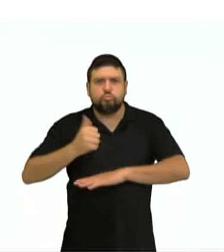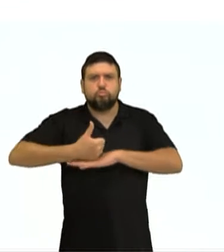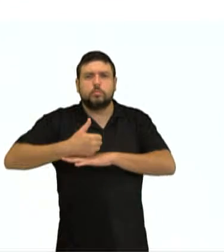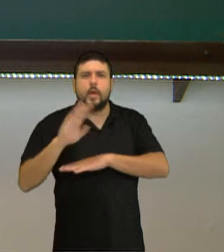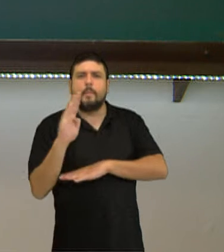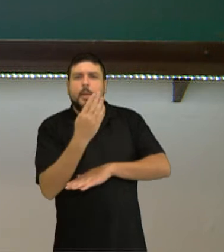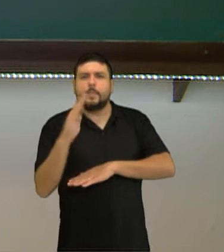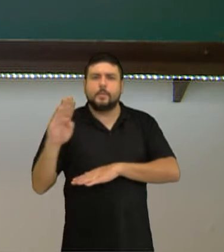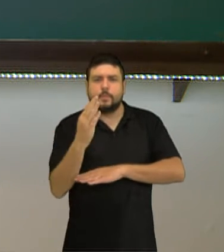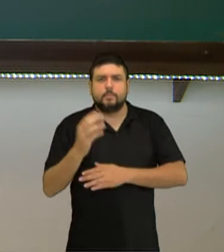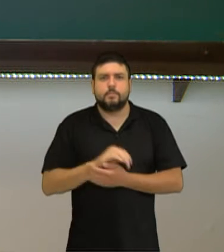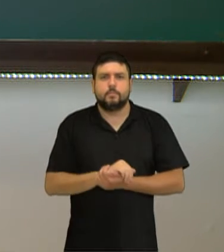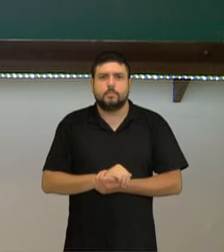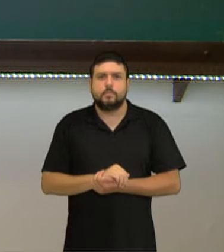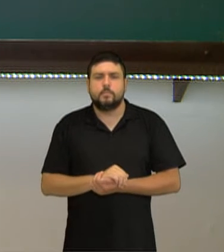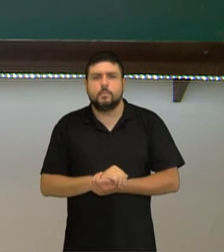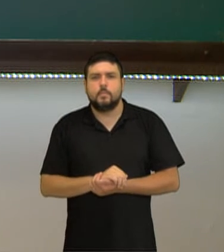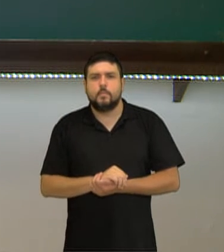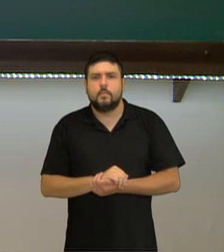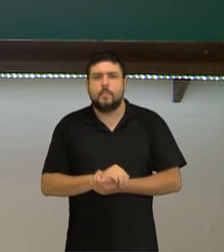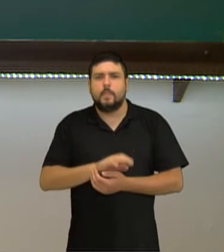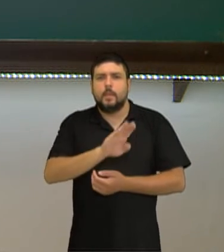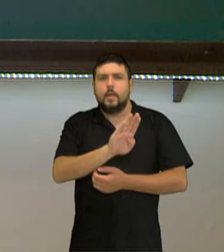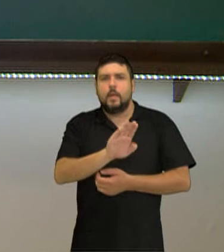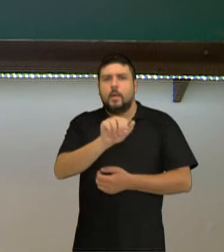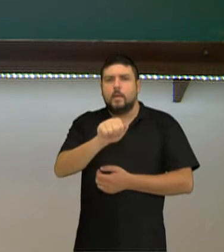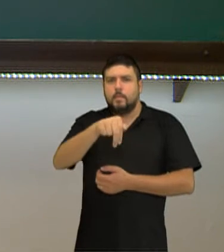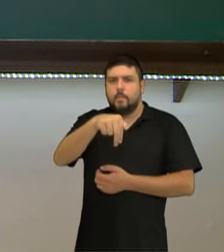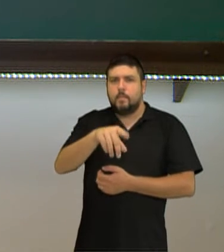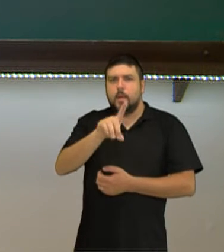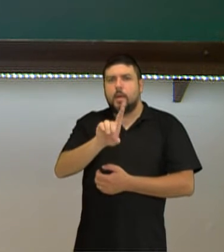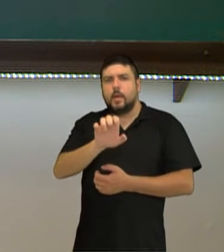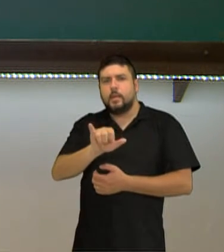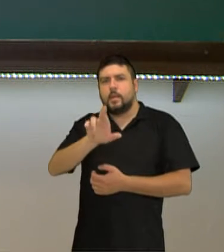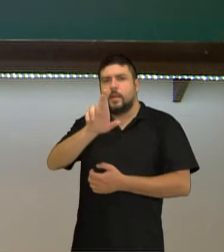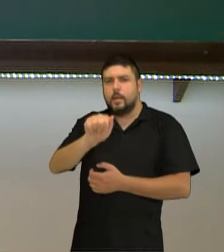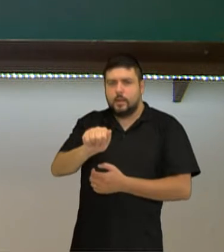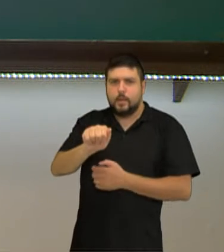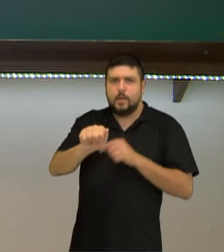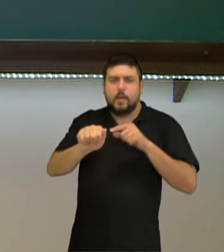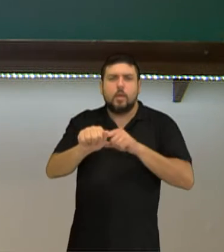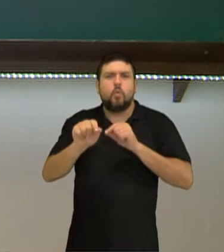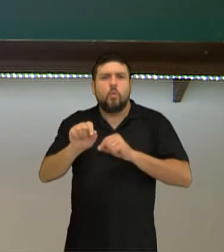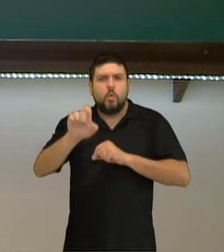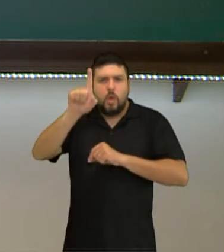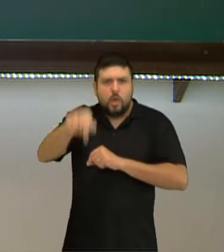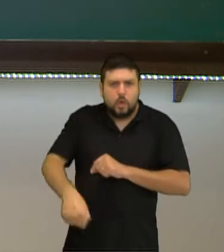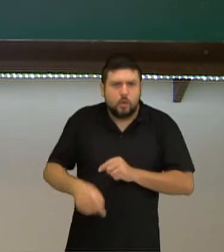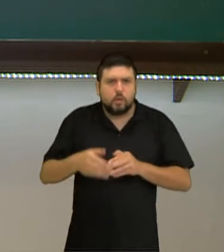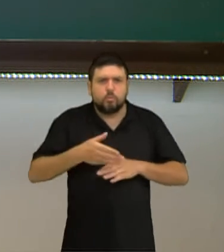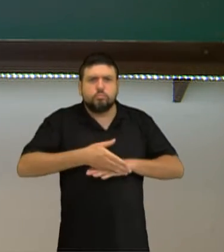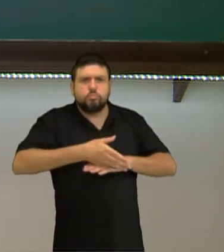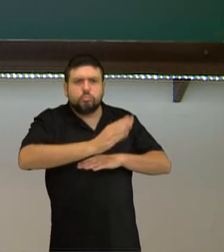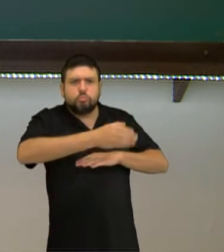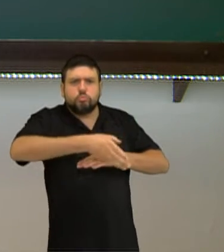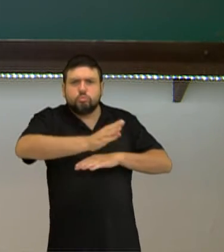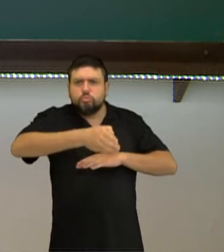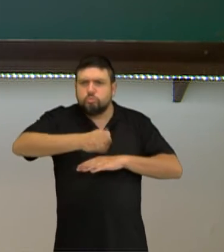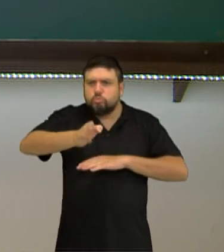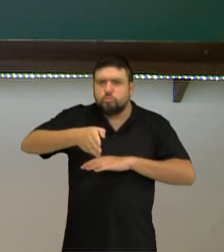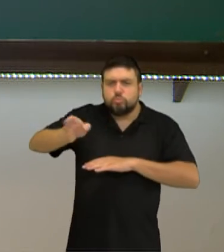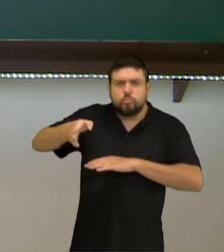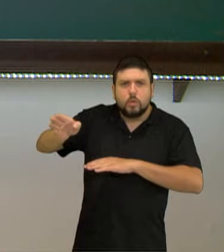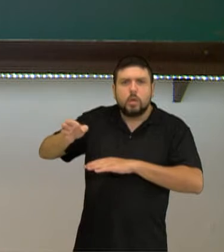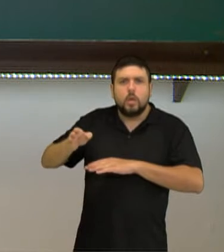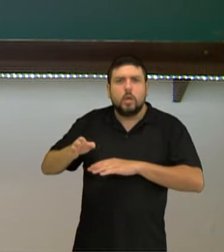as bandeiras, elas foram importantes expedições de exploração no século XVII. Eram expedições